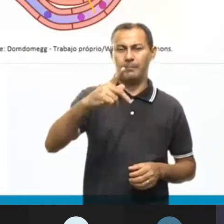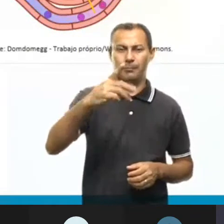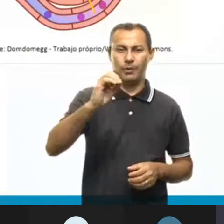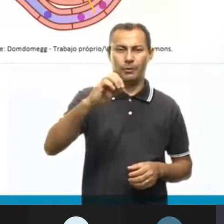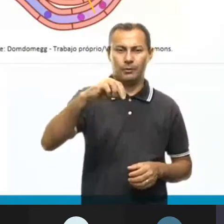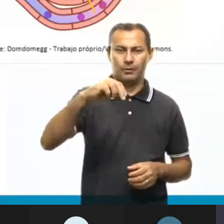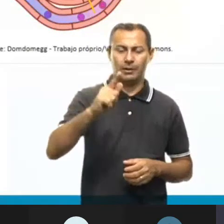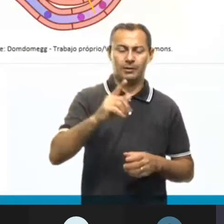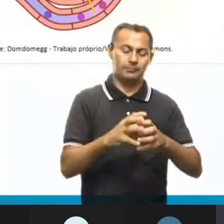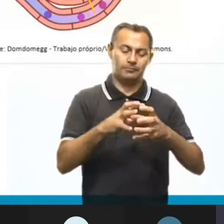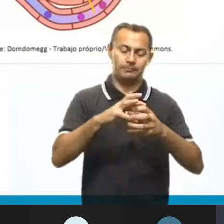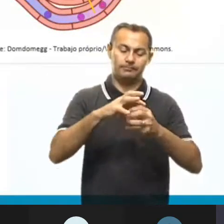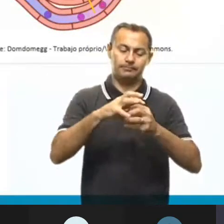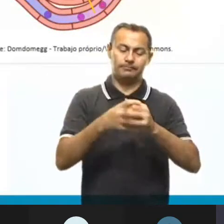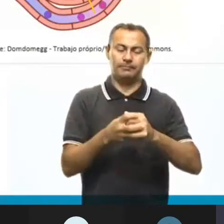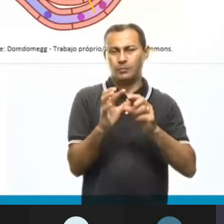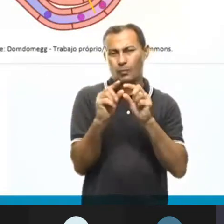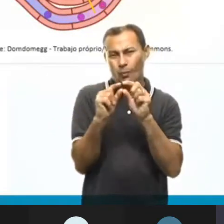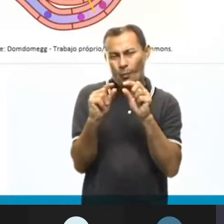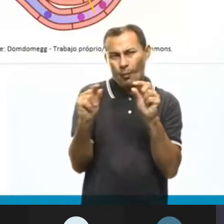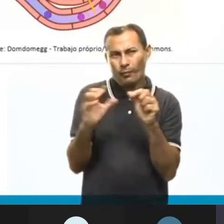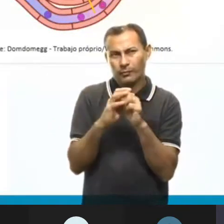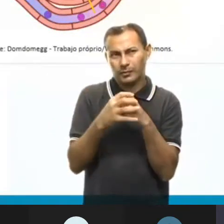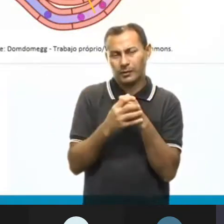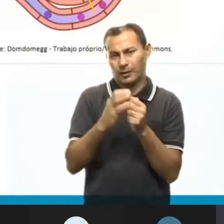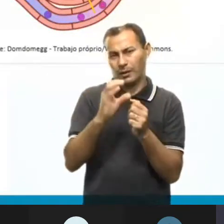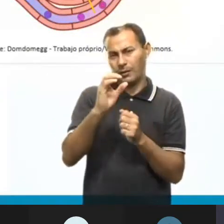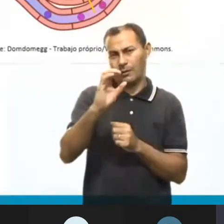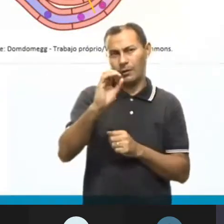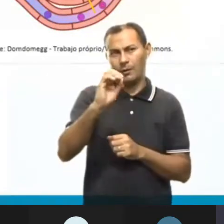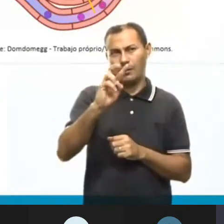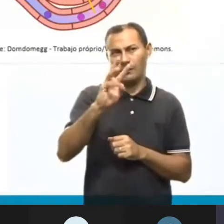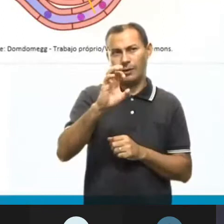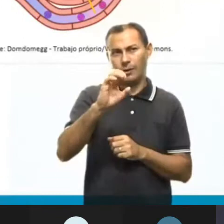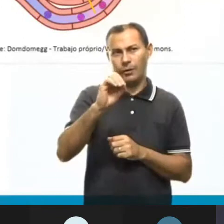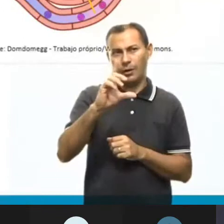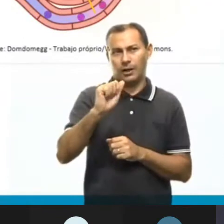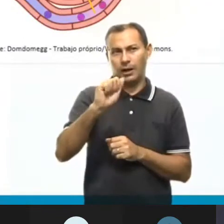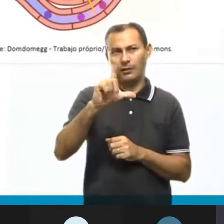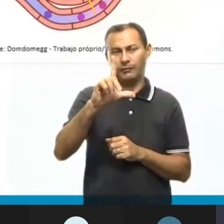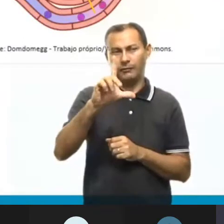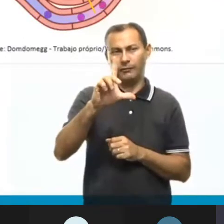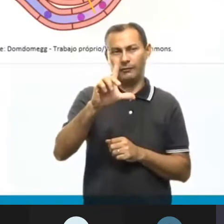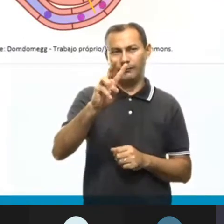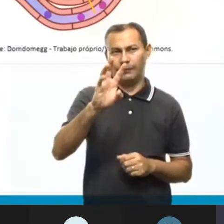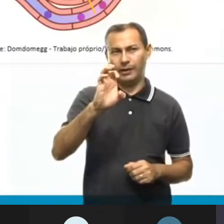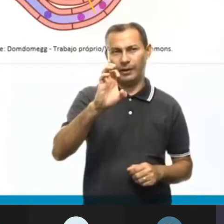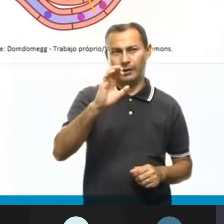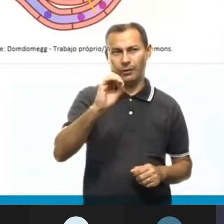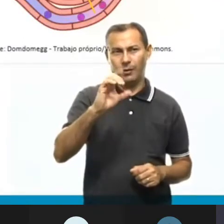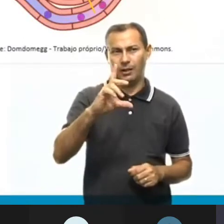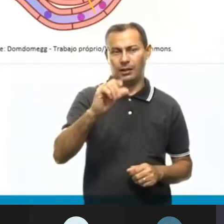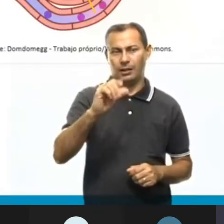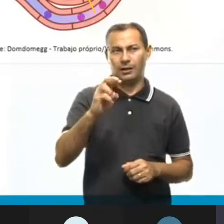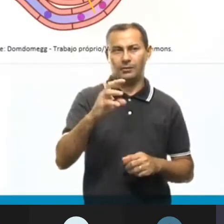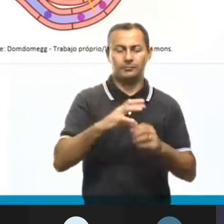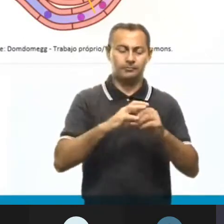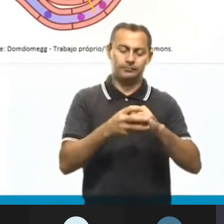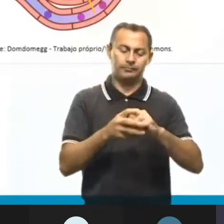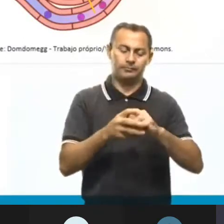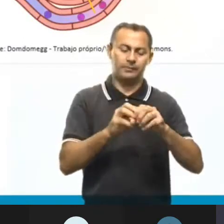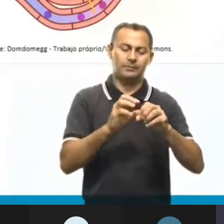camada, né, ali externa bem fininha, né, a parede do alvéolo bem fininha, que nós chamamos de septo interalveolar aqui, né, entre